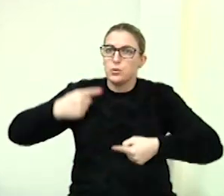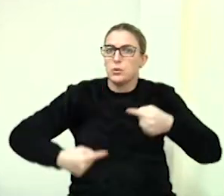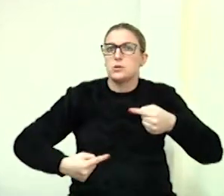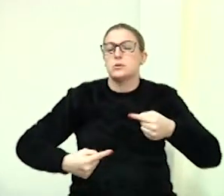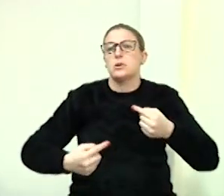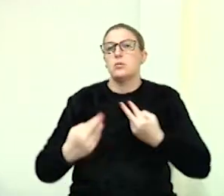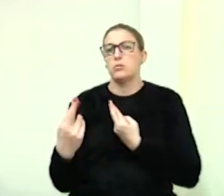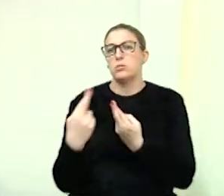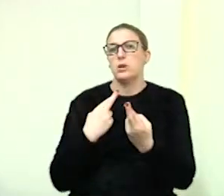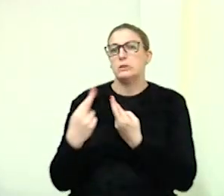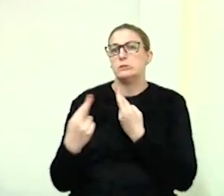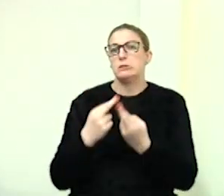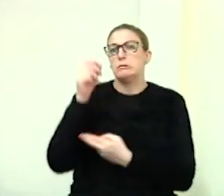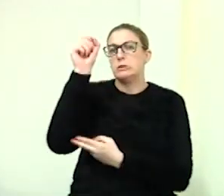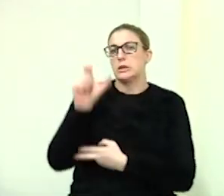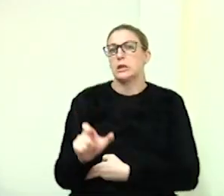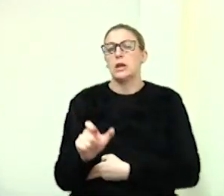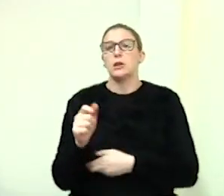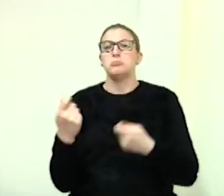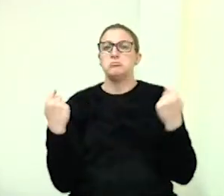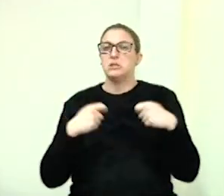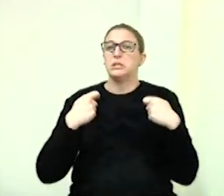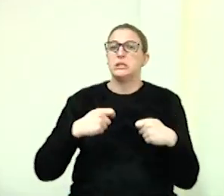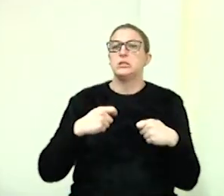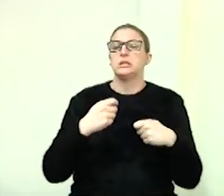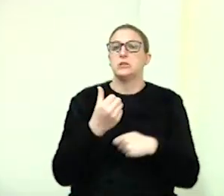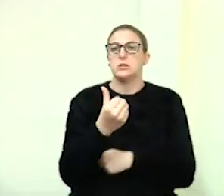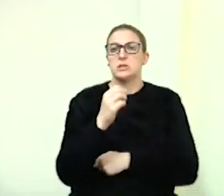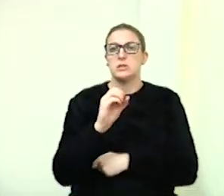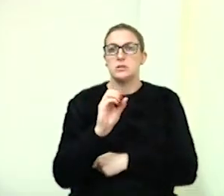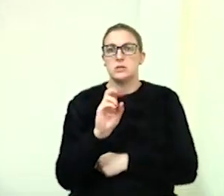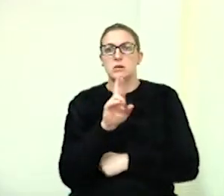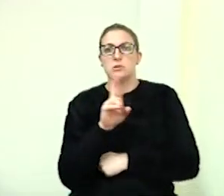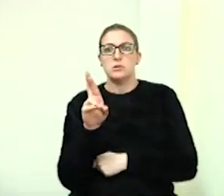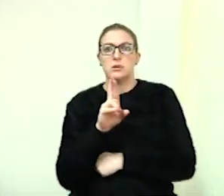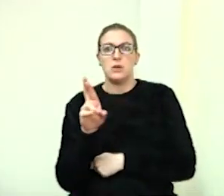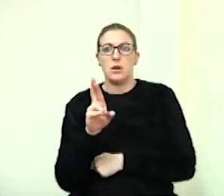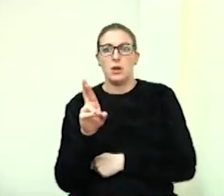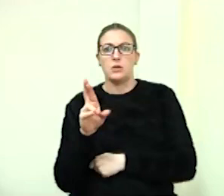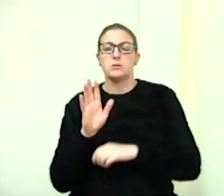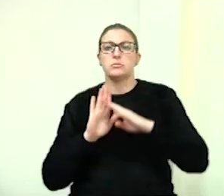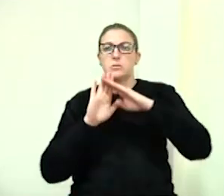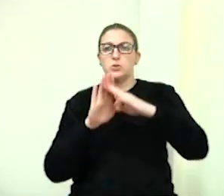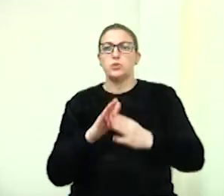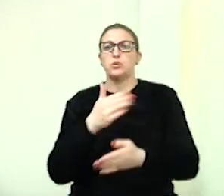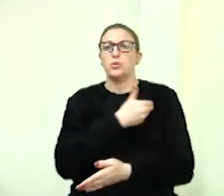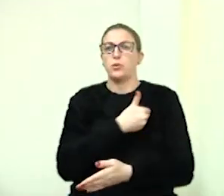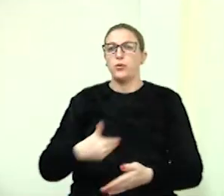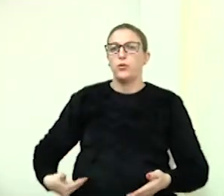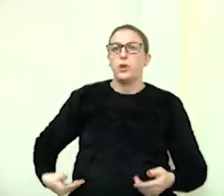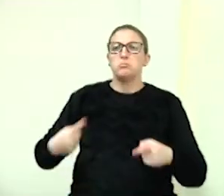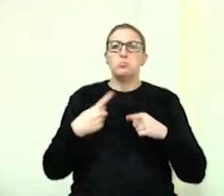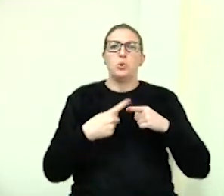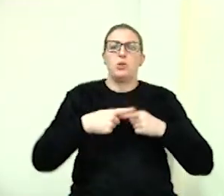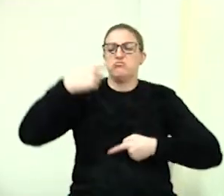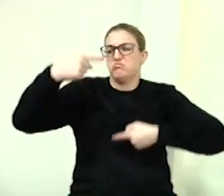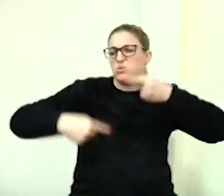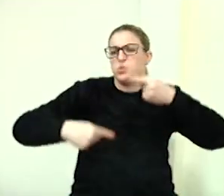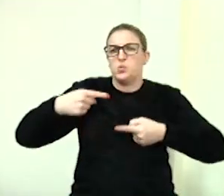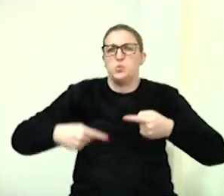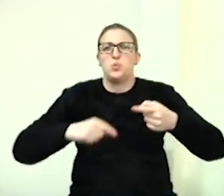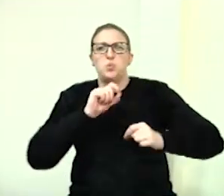reais de ajuda do governo, inclusive em redes sociais hoje. Porque se discute de novo o que é ético, o que o que é legal, o que é moral.